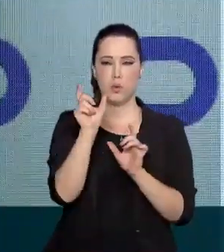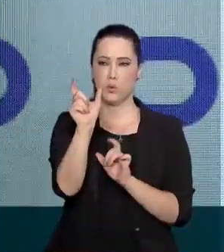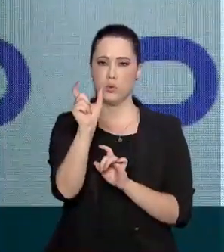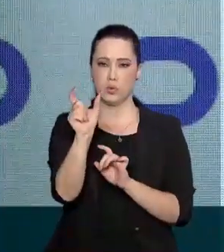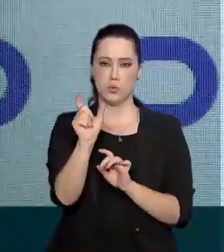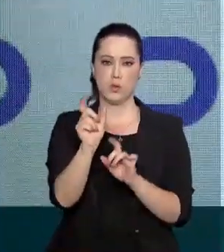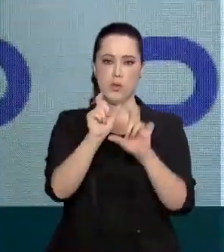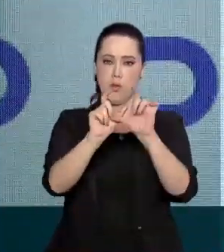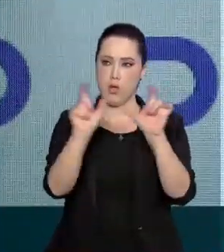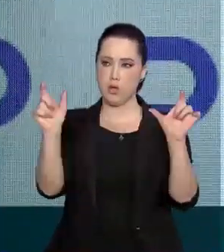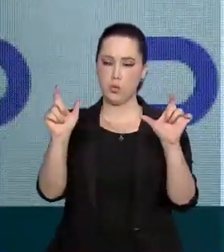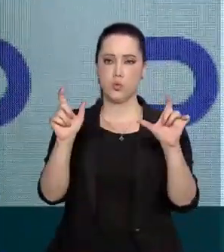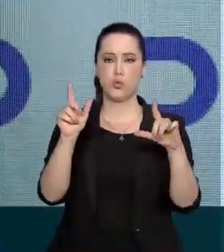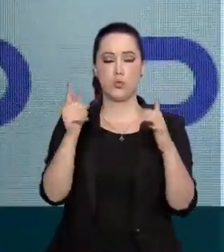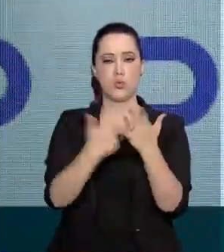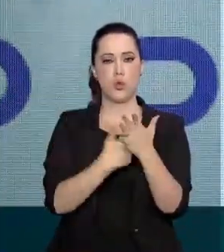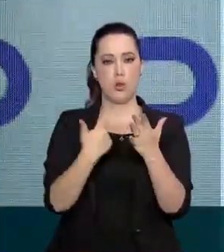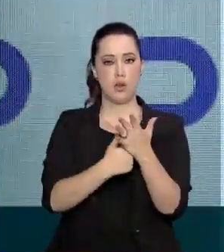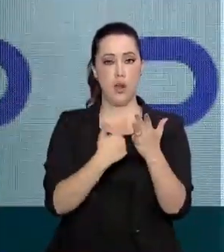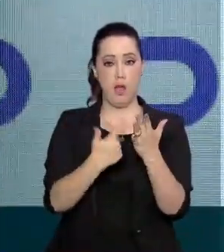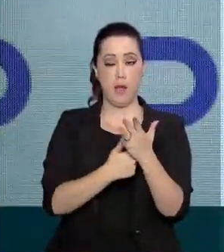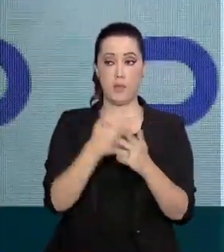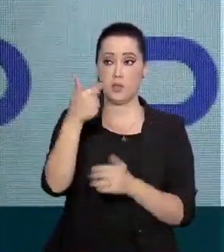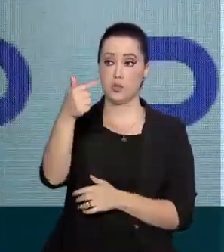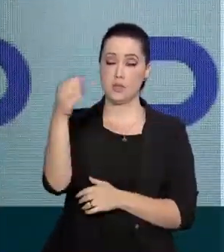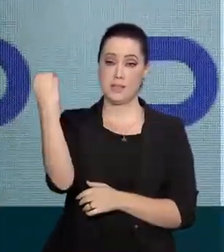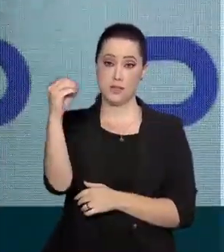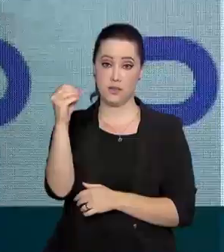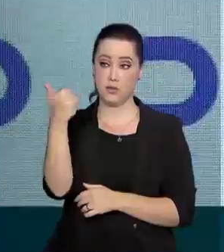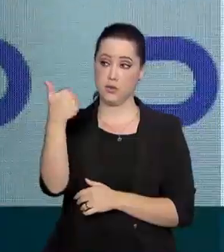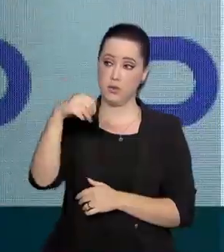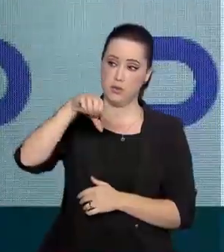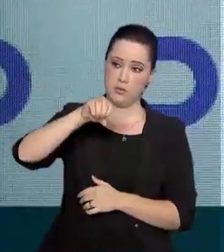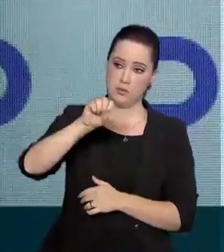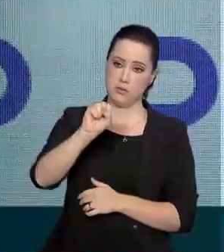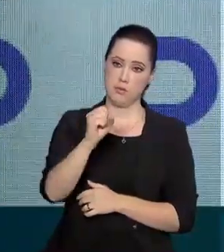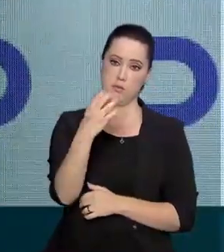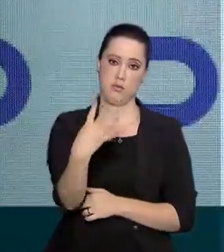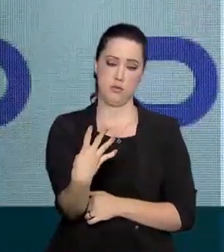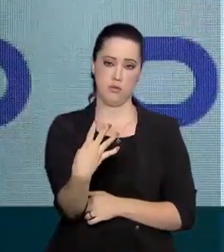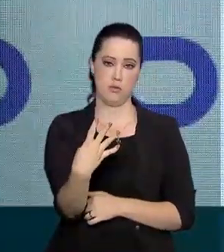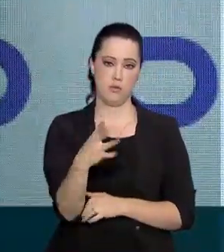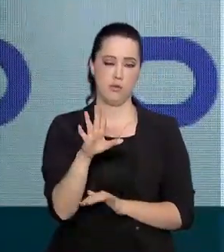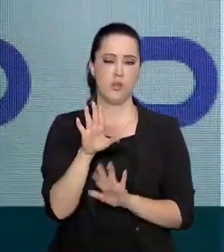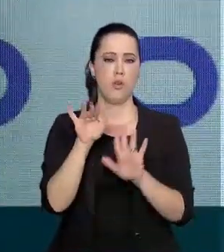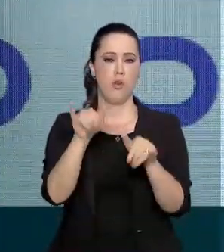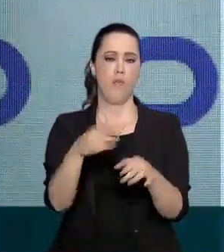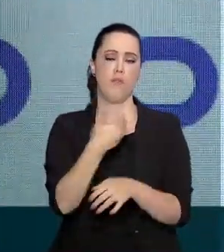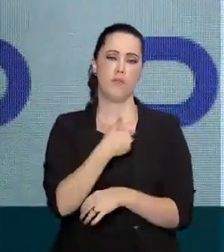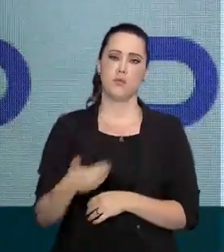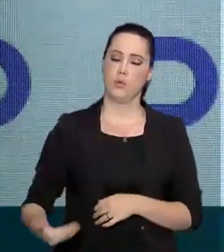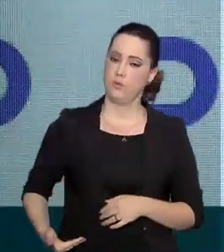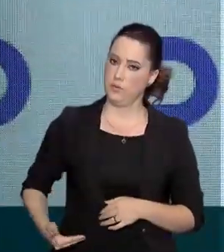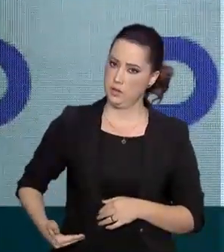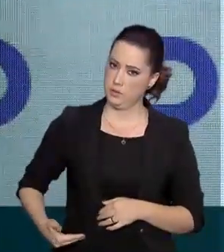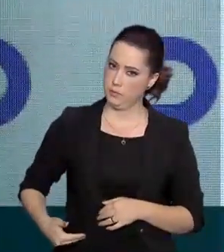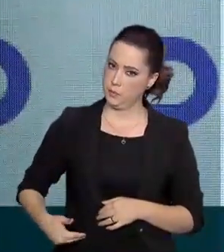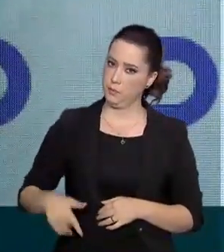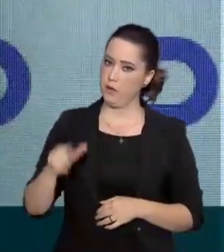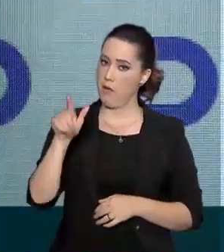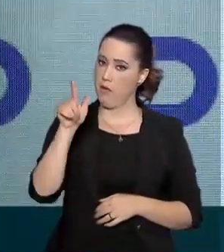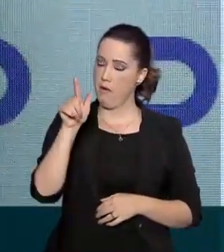publicada na capa do jornal o Globo, de 7 de outubro de 1984, nos finais do governo